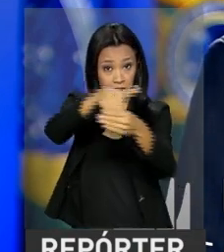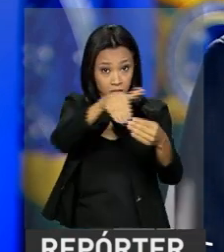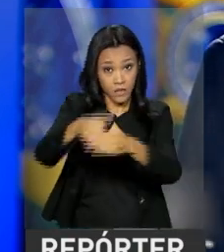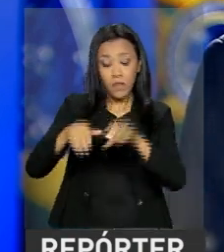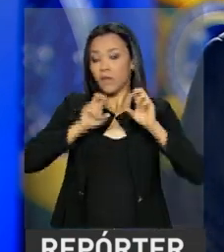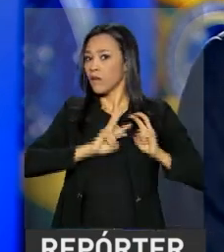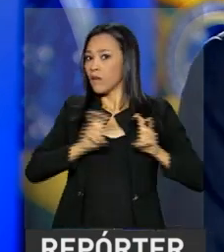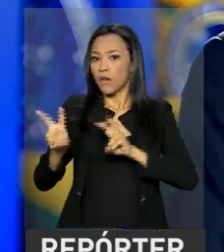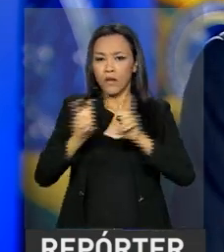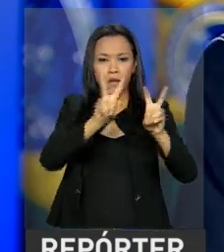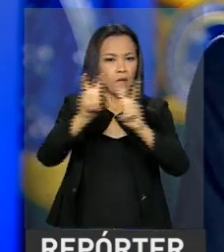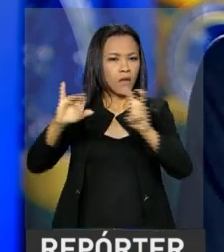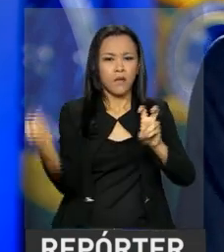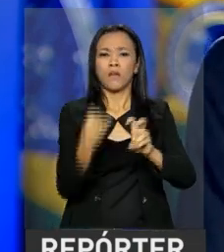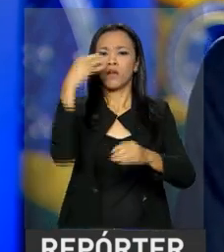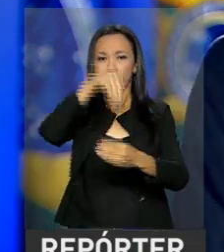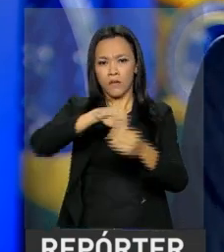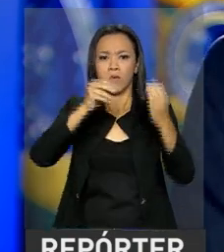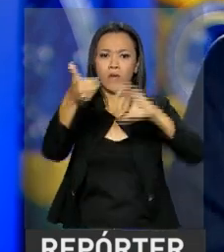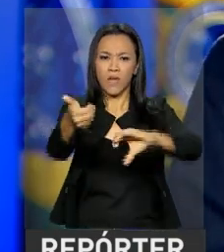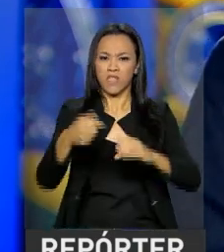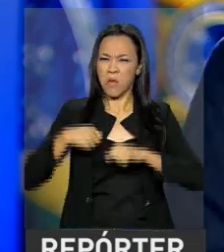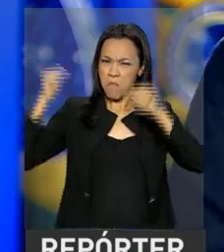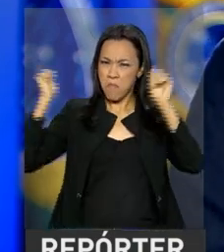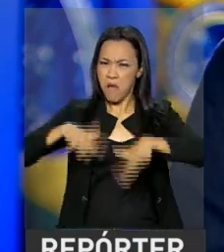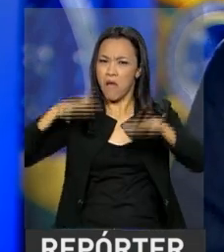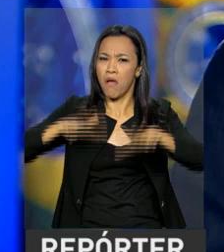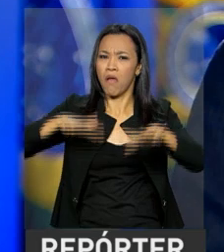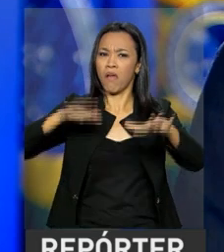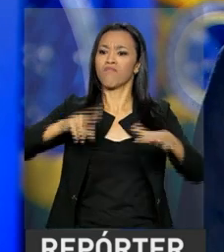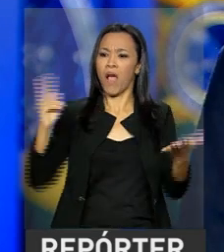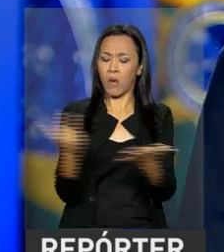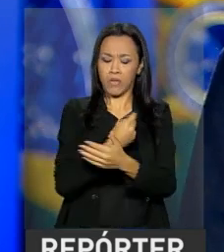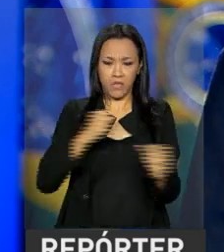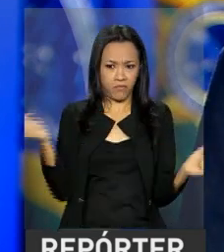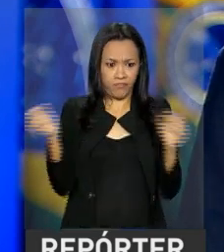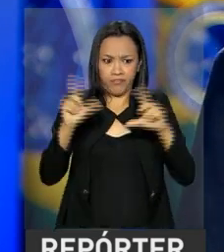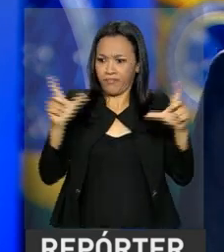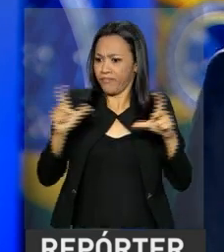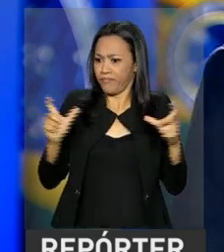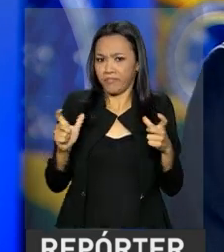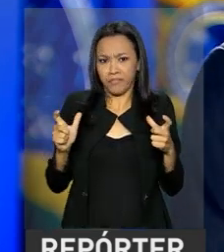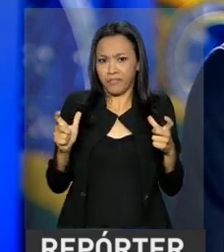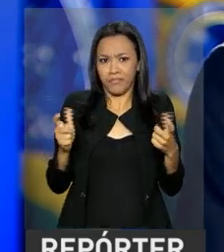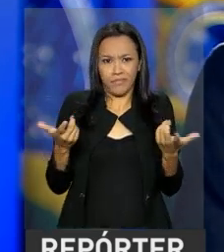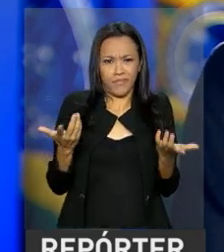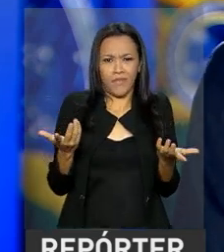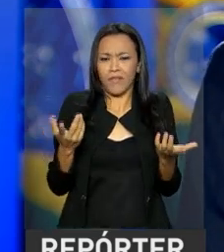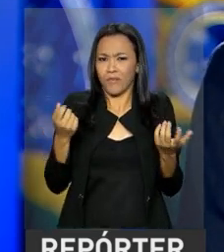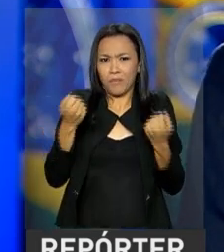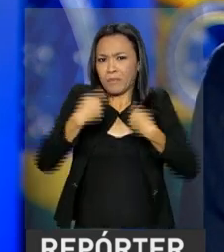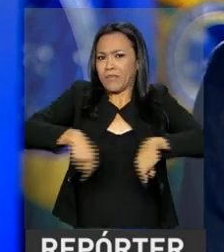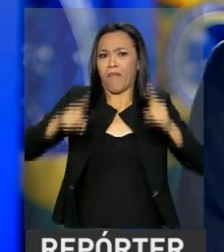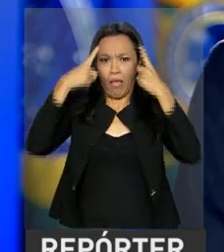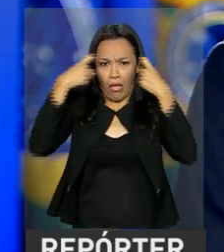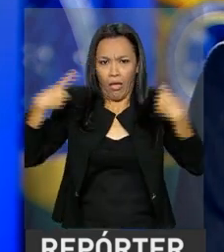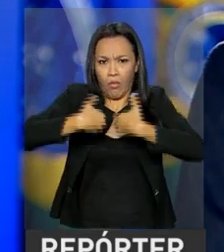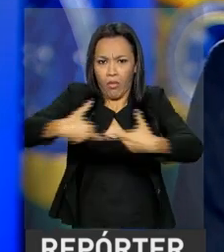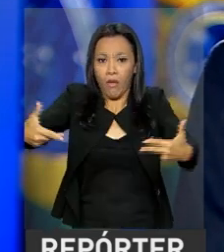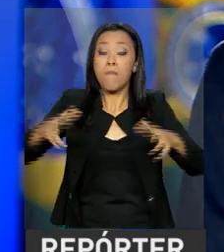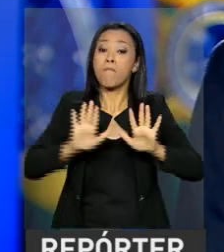nacional as manifestações ocorreram com exageros mas deputados e senadores